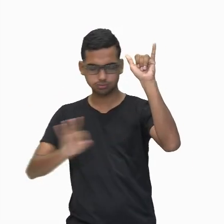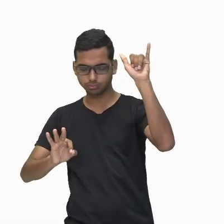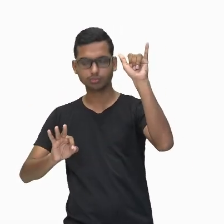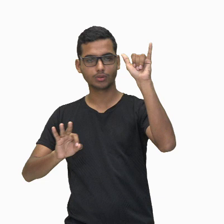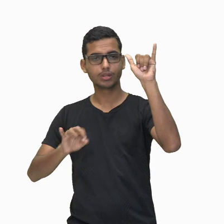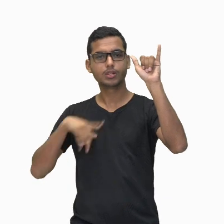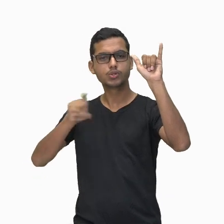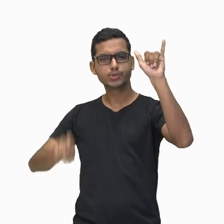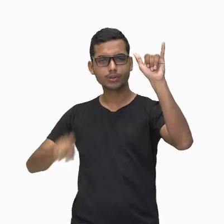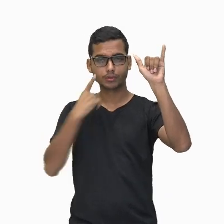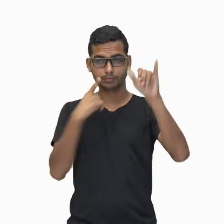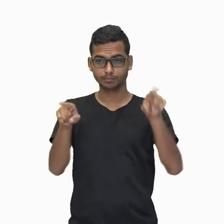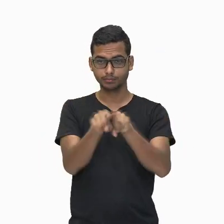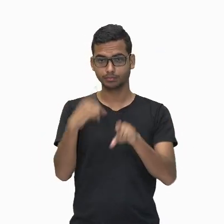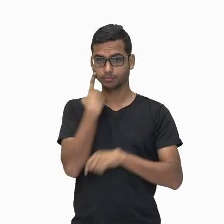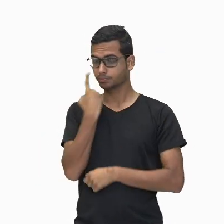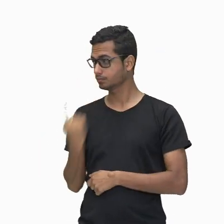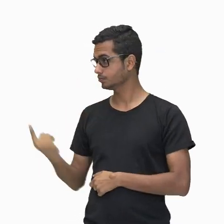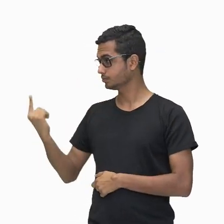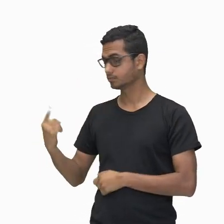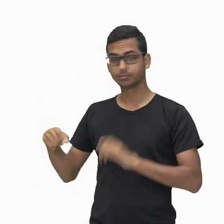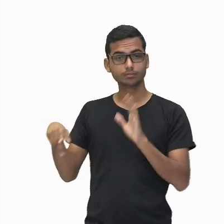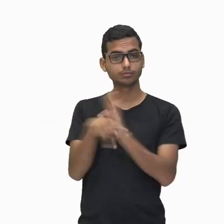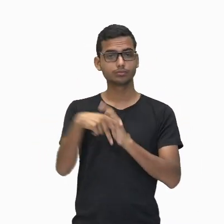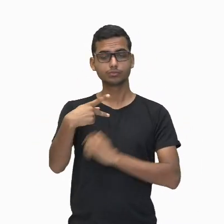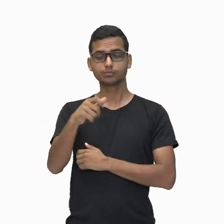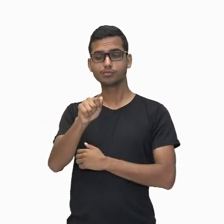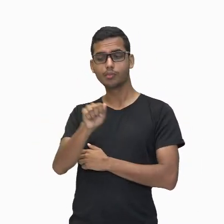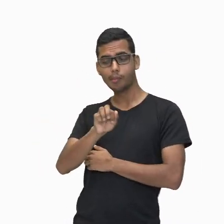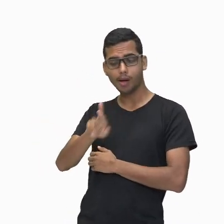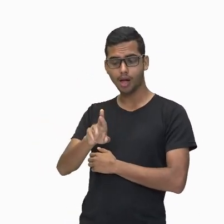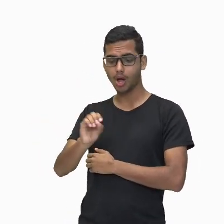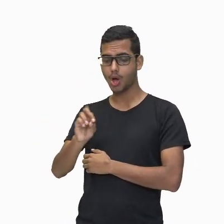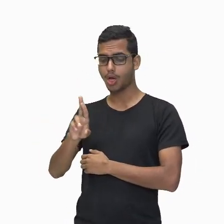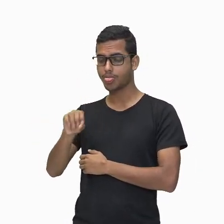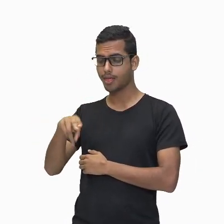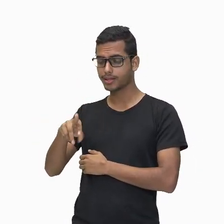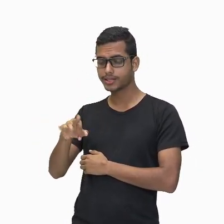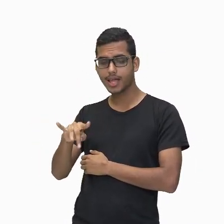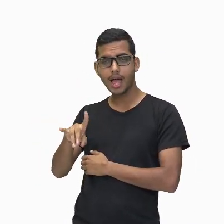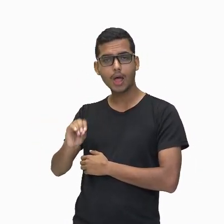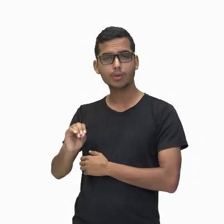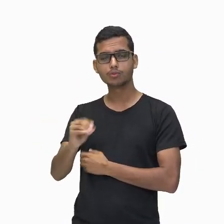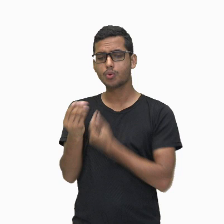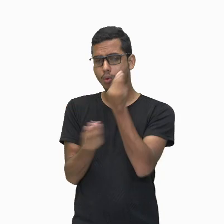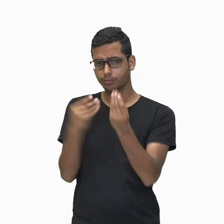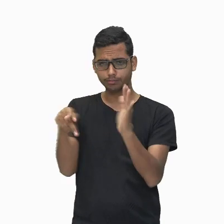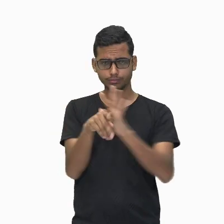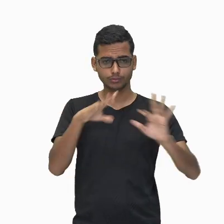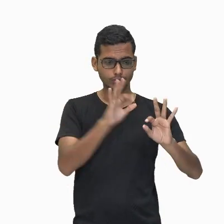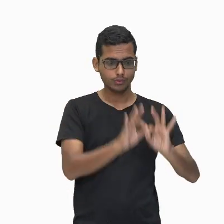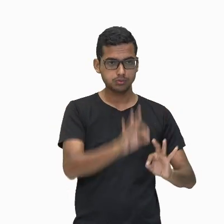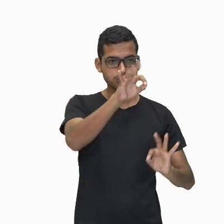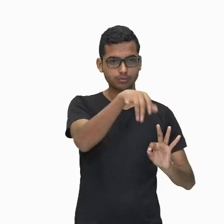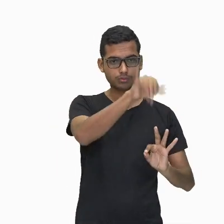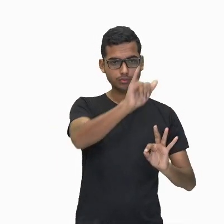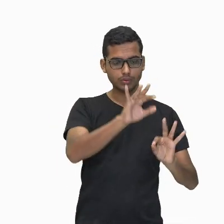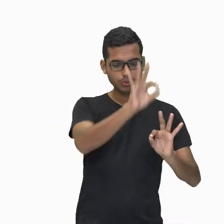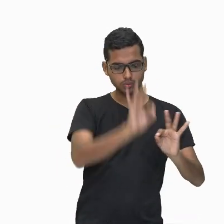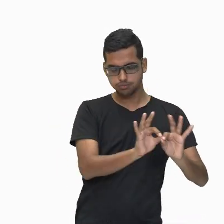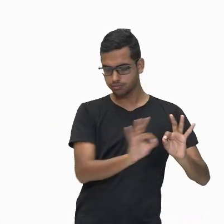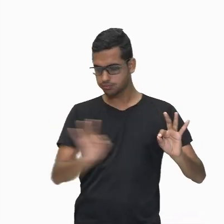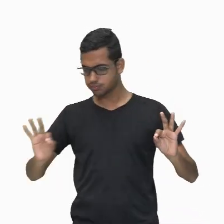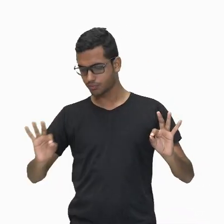representação gráfica do par ordenado no plano cartesiano. Porque, como eu falei, esse